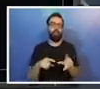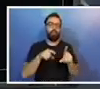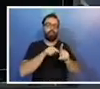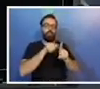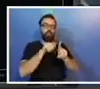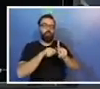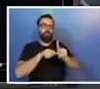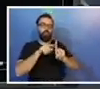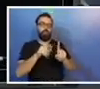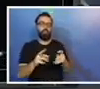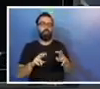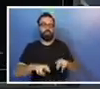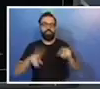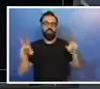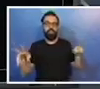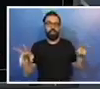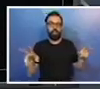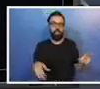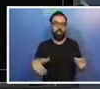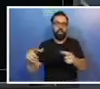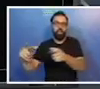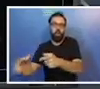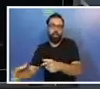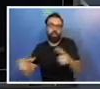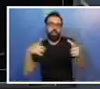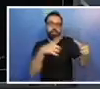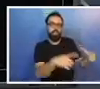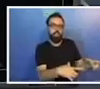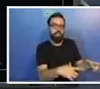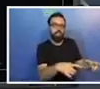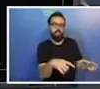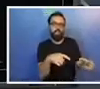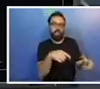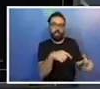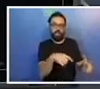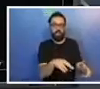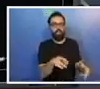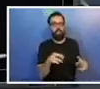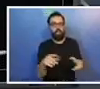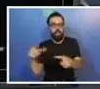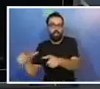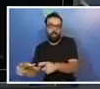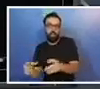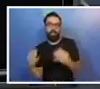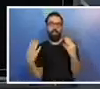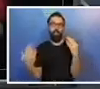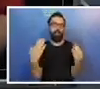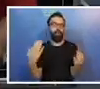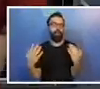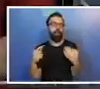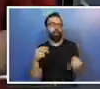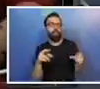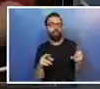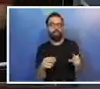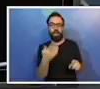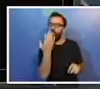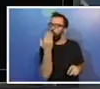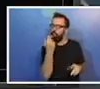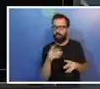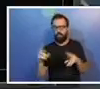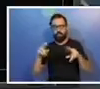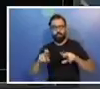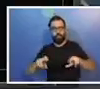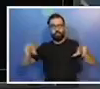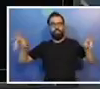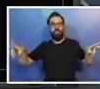já vimos em ciência que cada local tem um tipo de alimento. Então, tirar um animalzinho de um lugar e levar